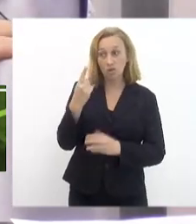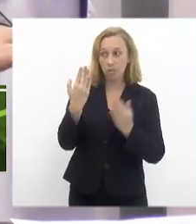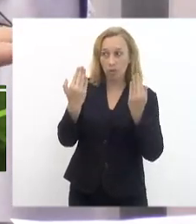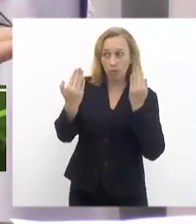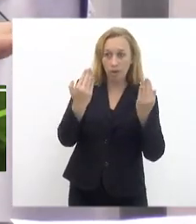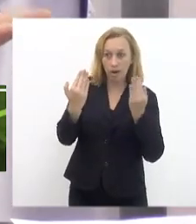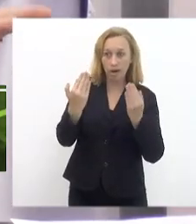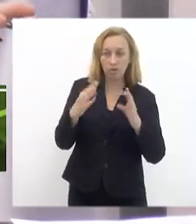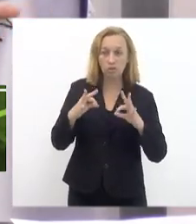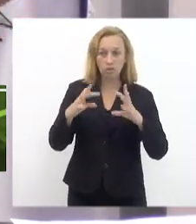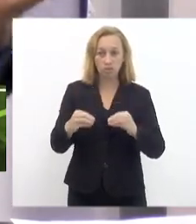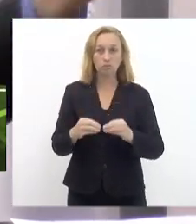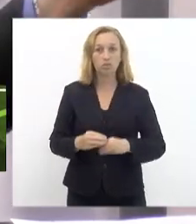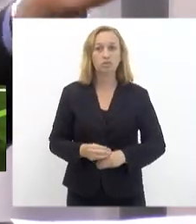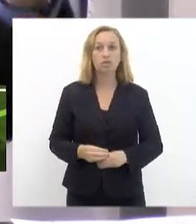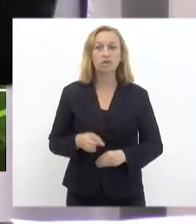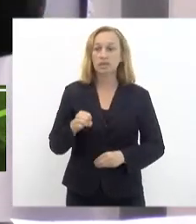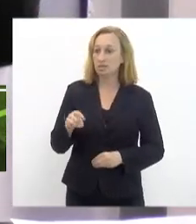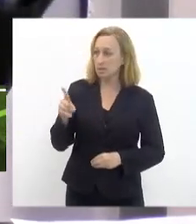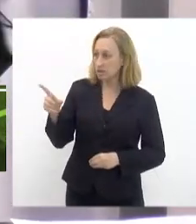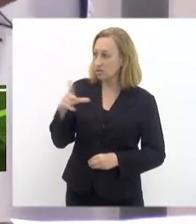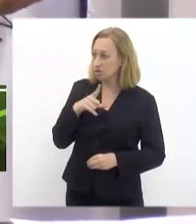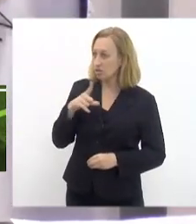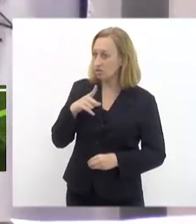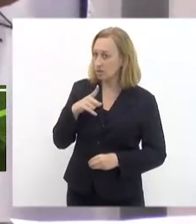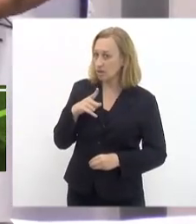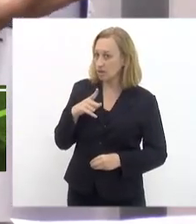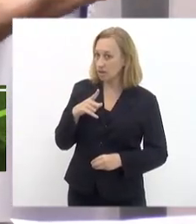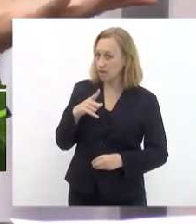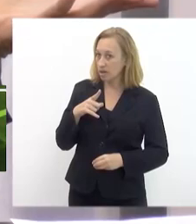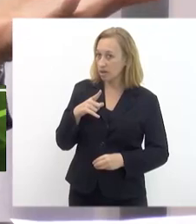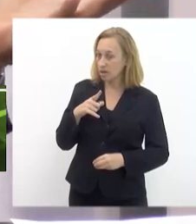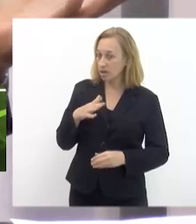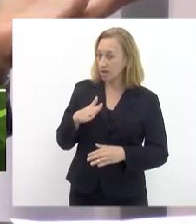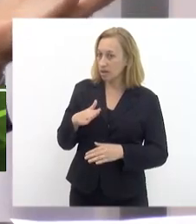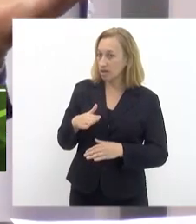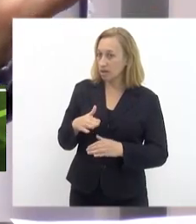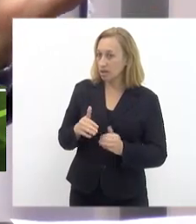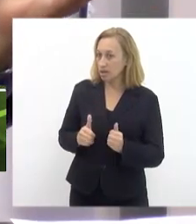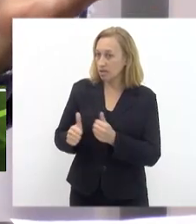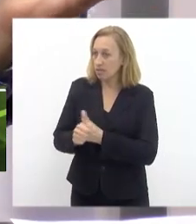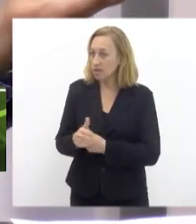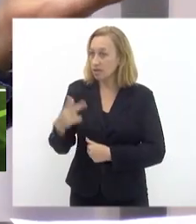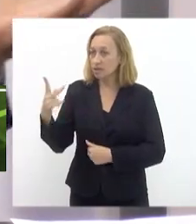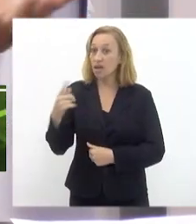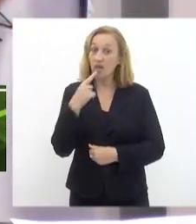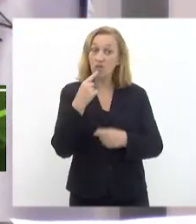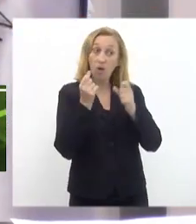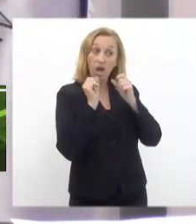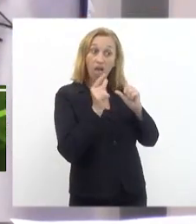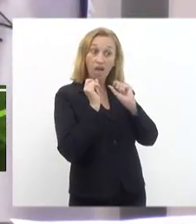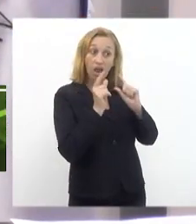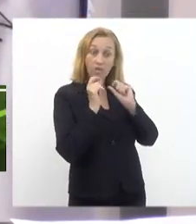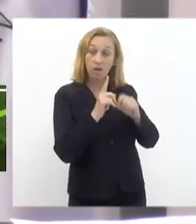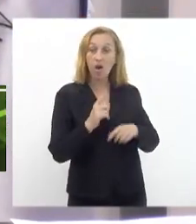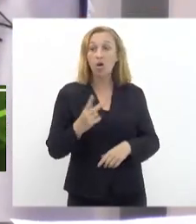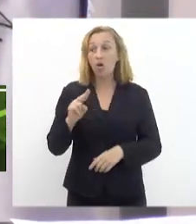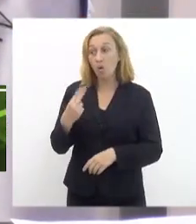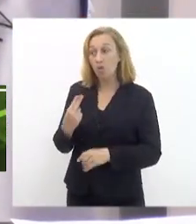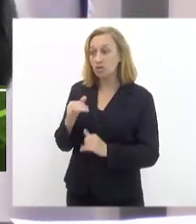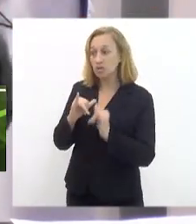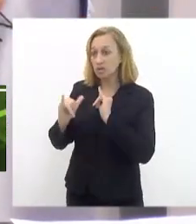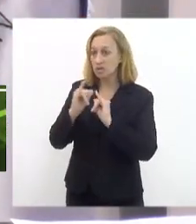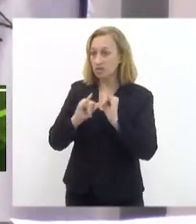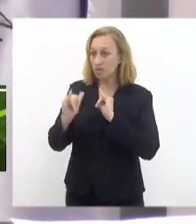comparar e se você tiver na frente deles eu vou reclamar lá porque eu amo você não mandou